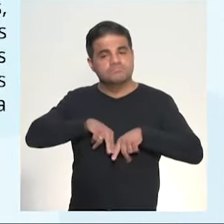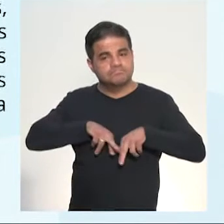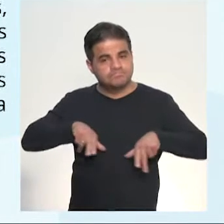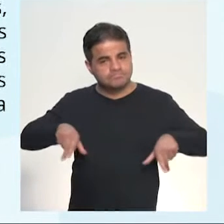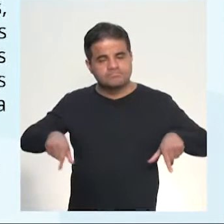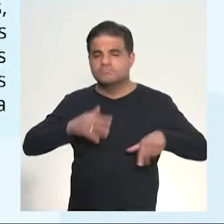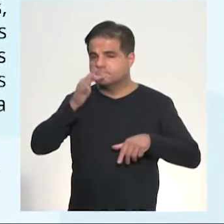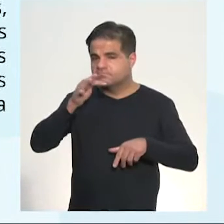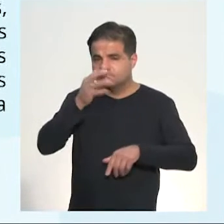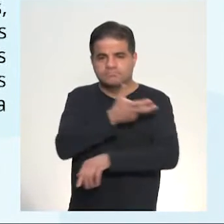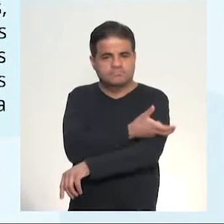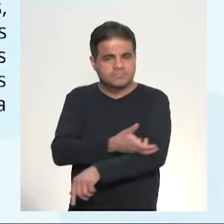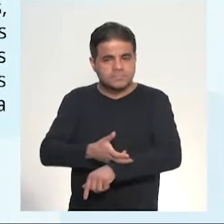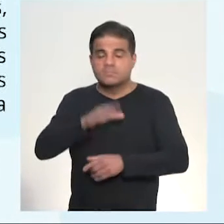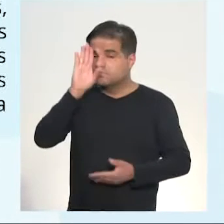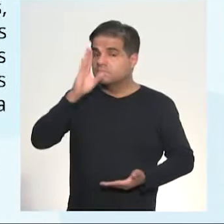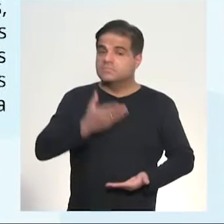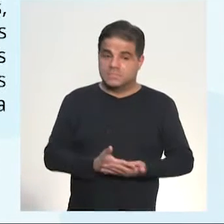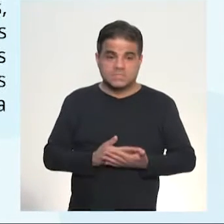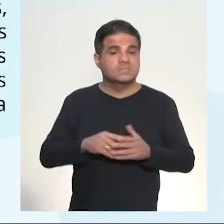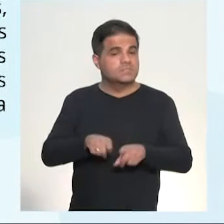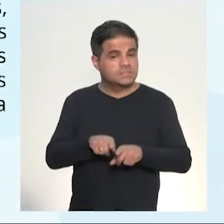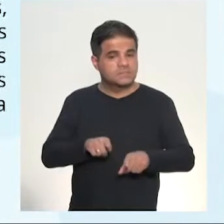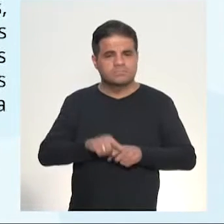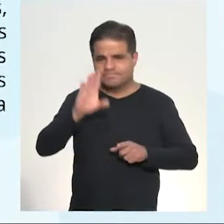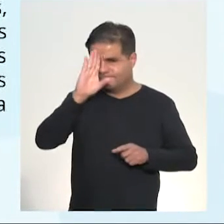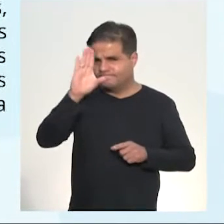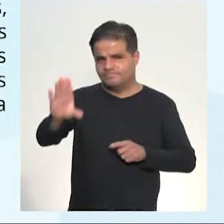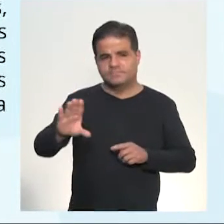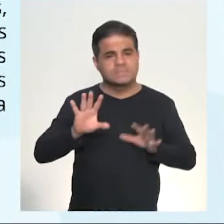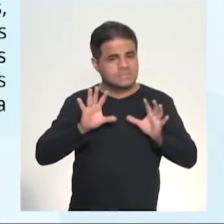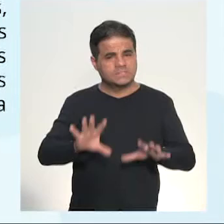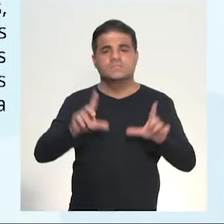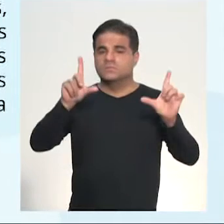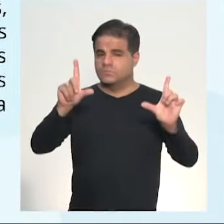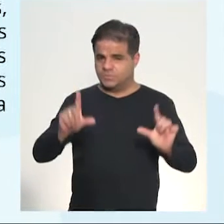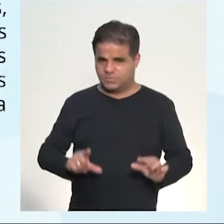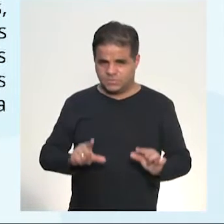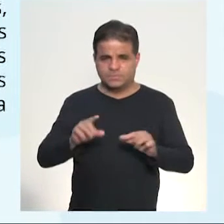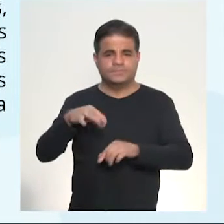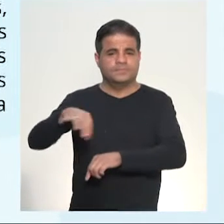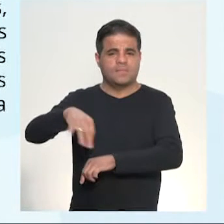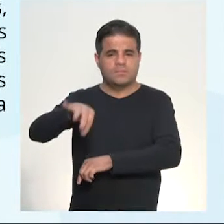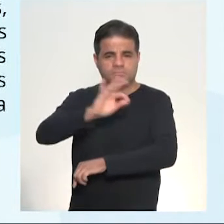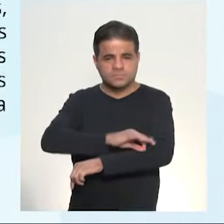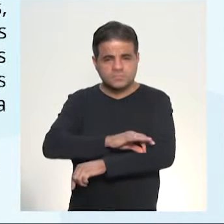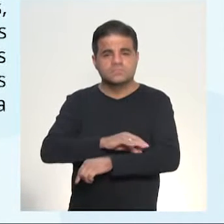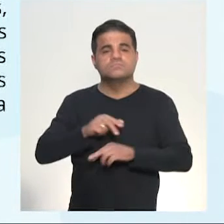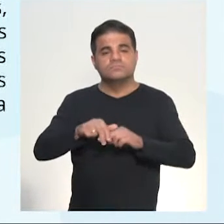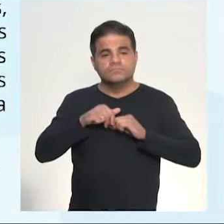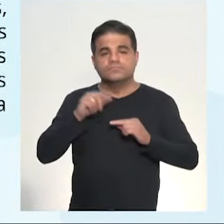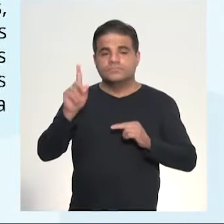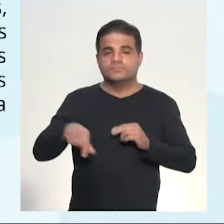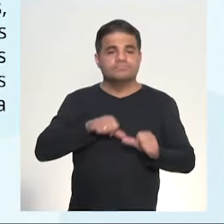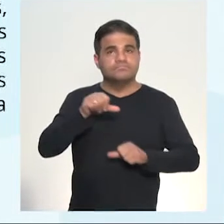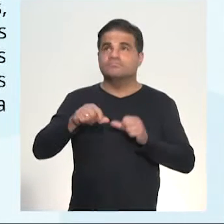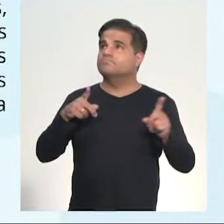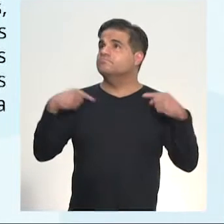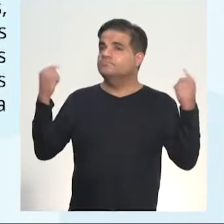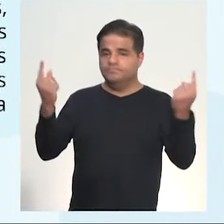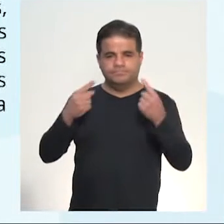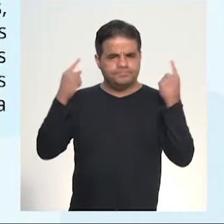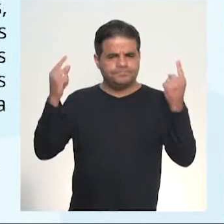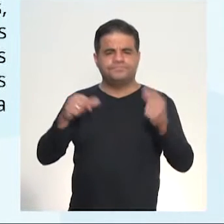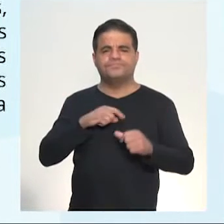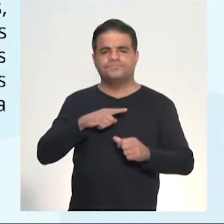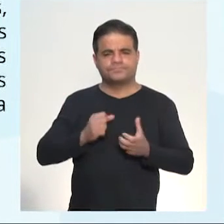espécies de plantas. Acredita-se que as principais causas da redução de população de abelhas sejam as mudanças climáticas,